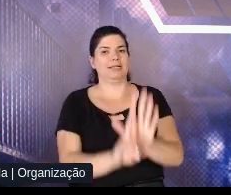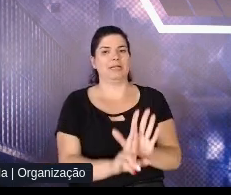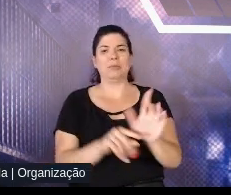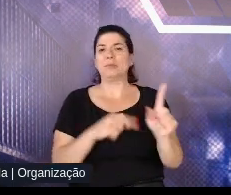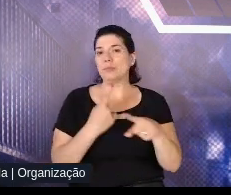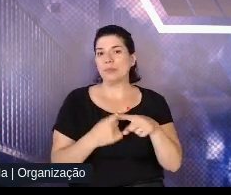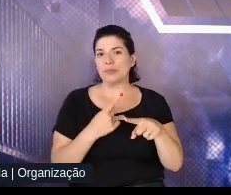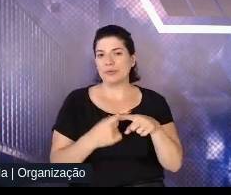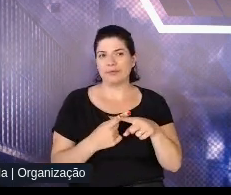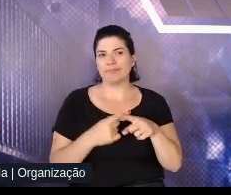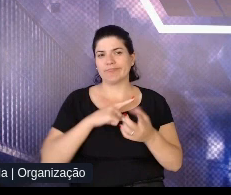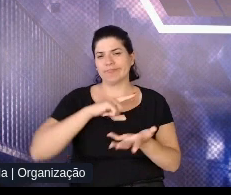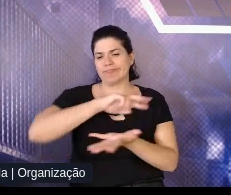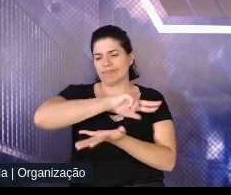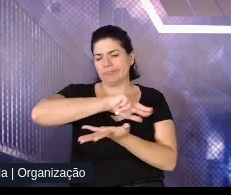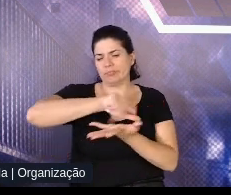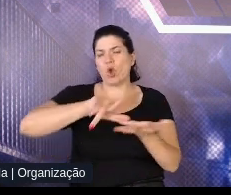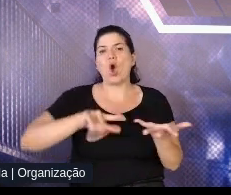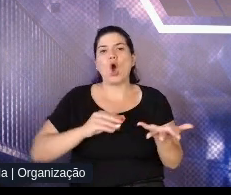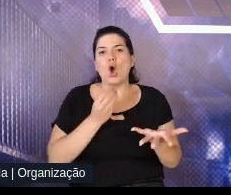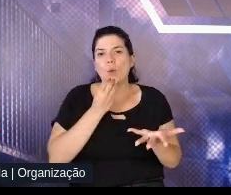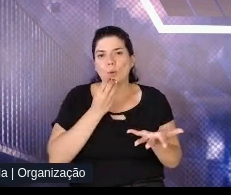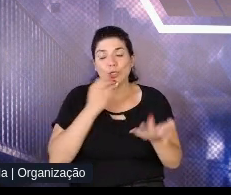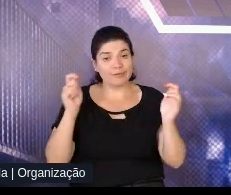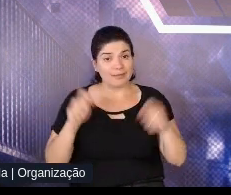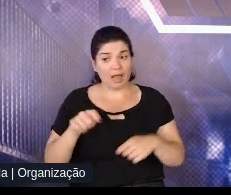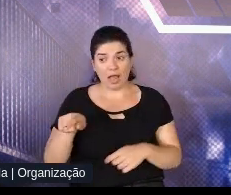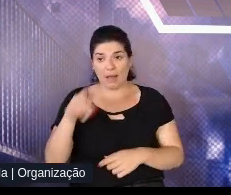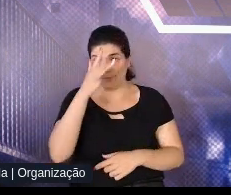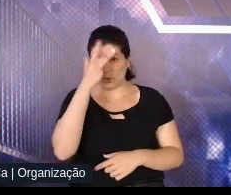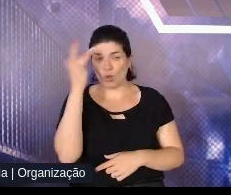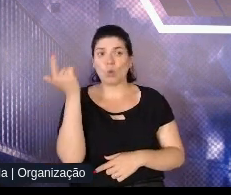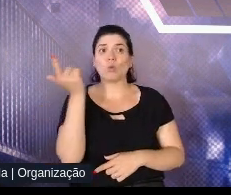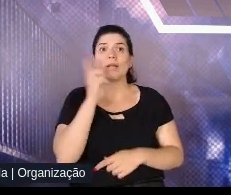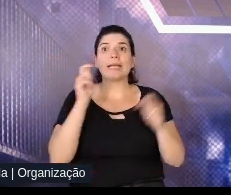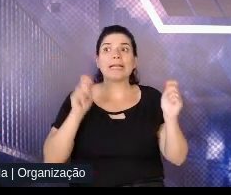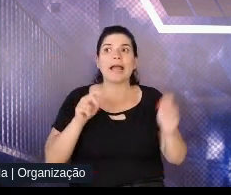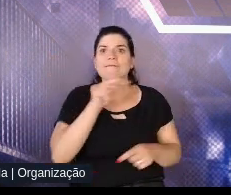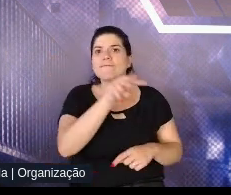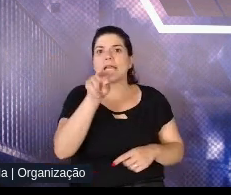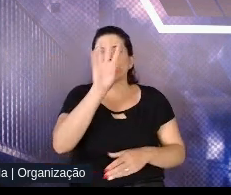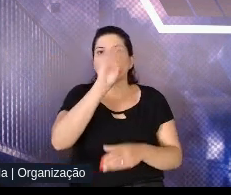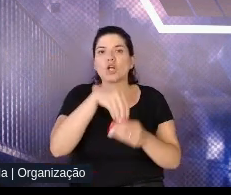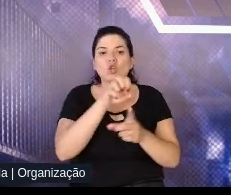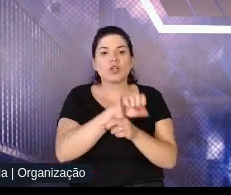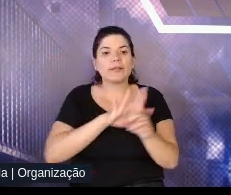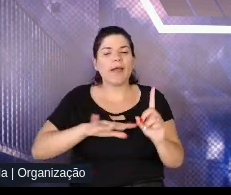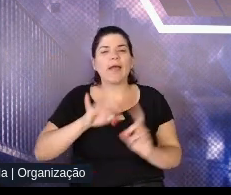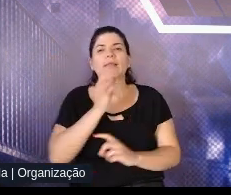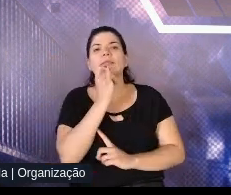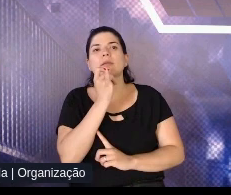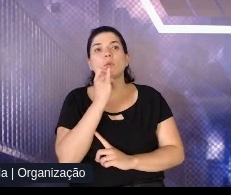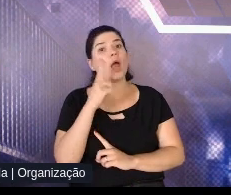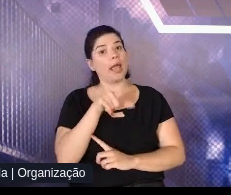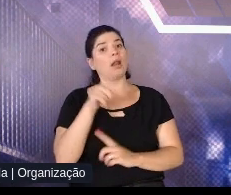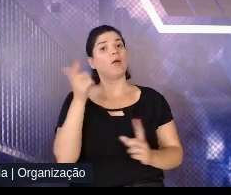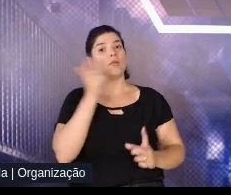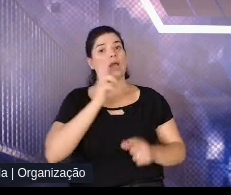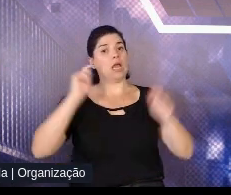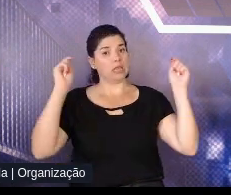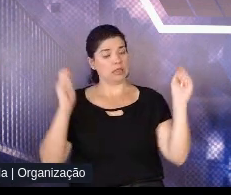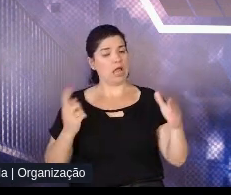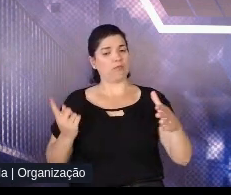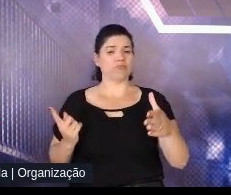leque de oportunidades vai se abrir. A pessoa vai conseguir ver mais exemplos na sociedade que ela realmente pode fazer parte